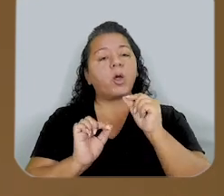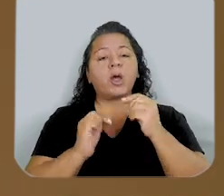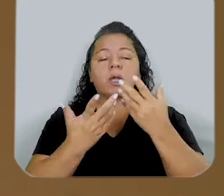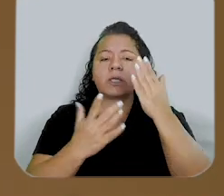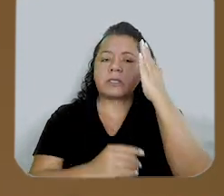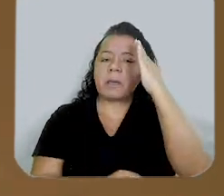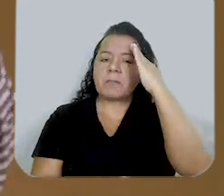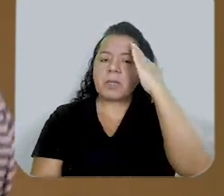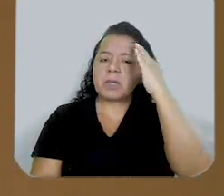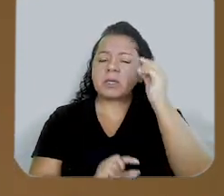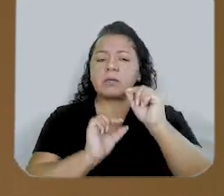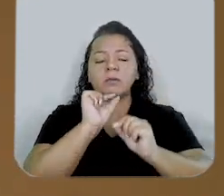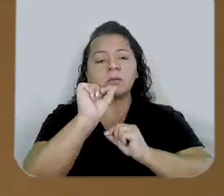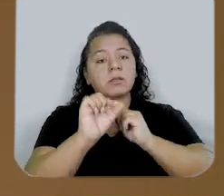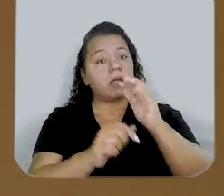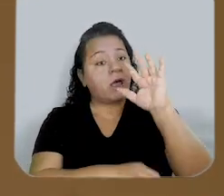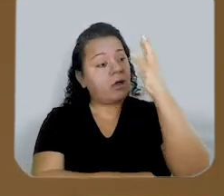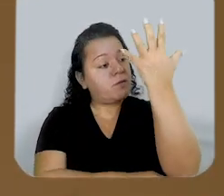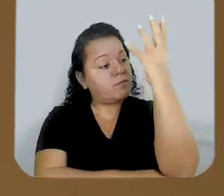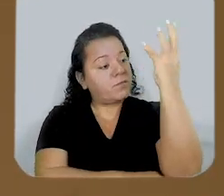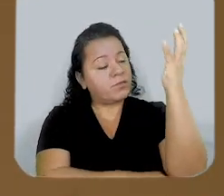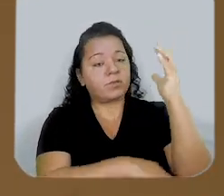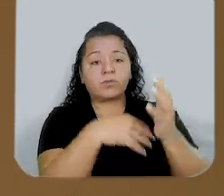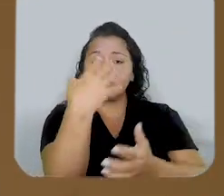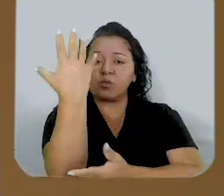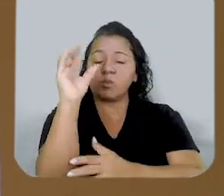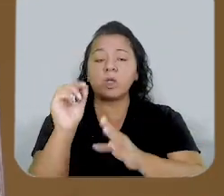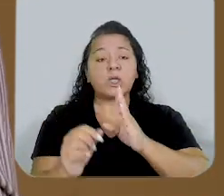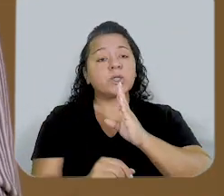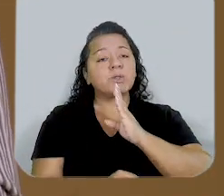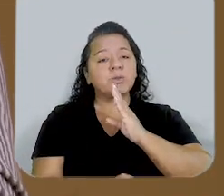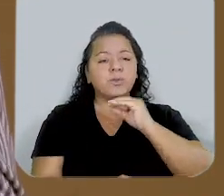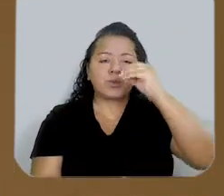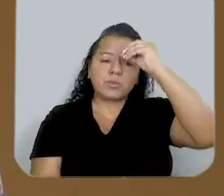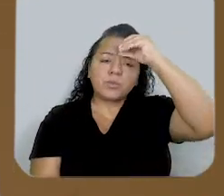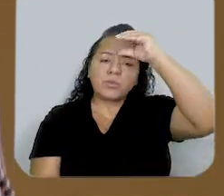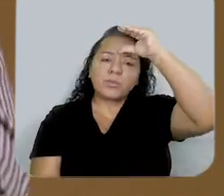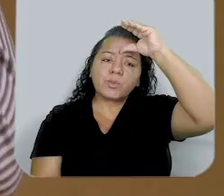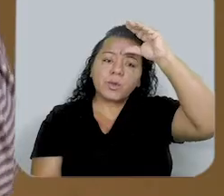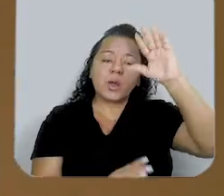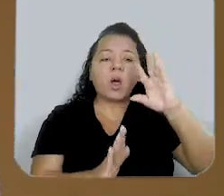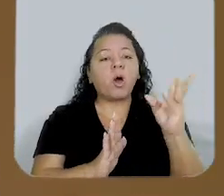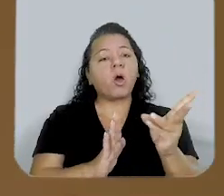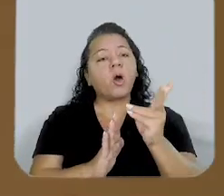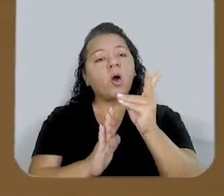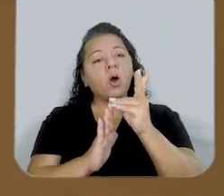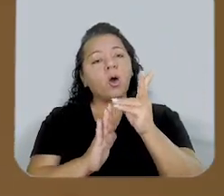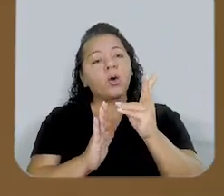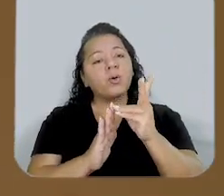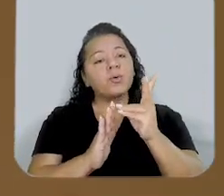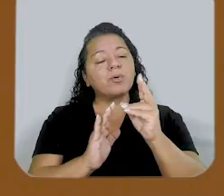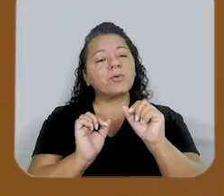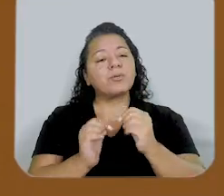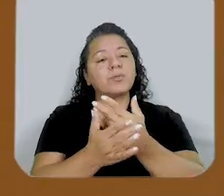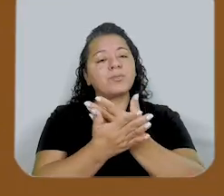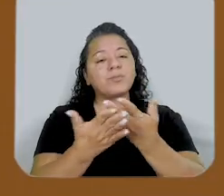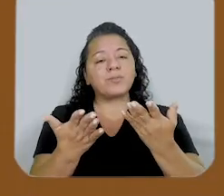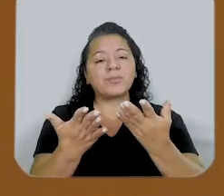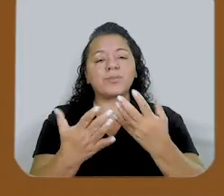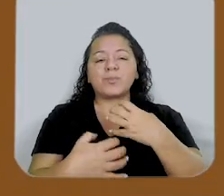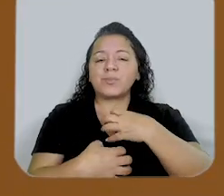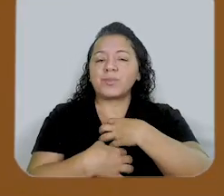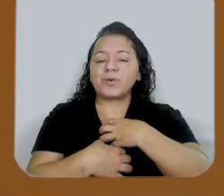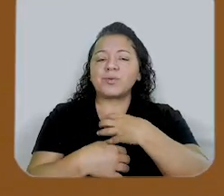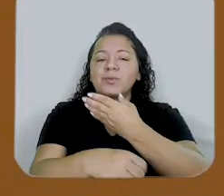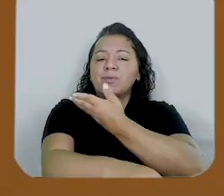da floresta, né? Que é os conhecimentos indígenas, que são tão ricos e importantes para o modo de vida na Amazônia. Gustavo, esse papo